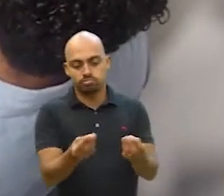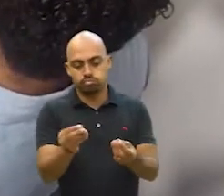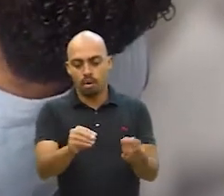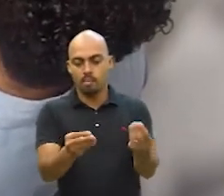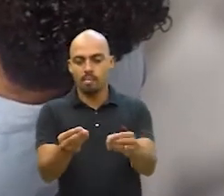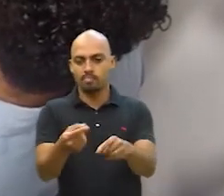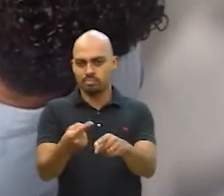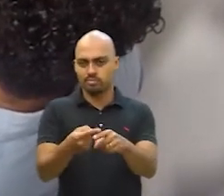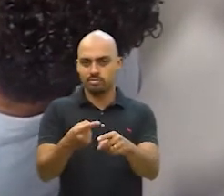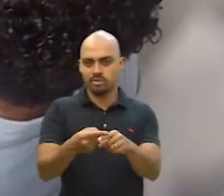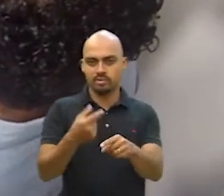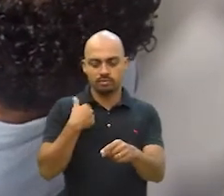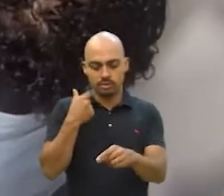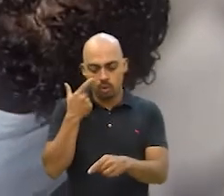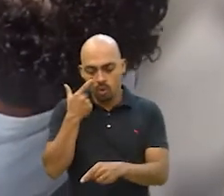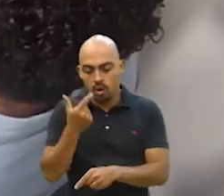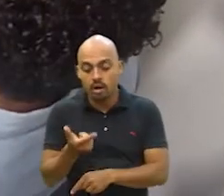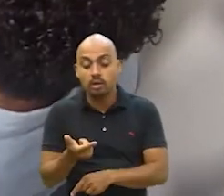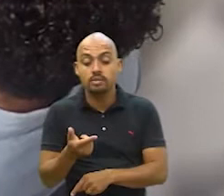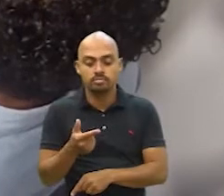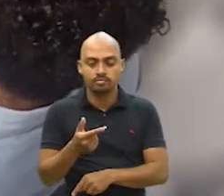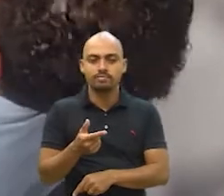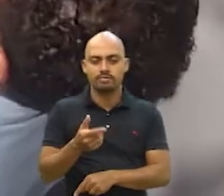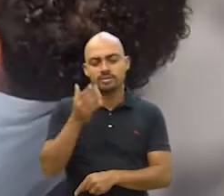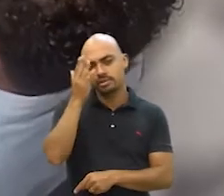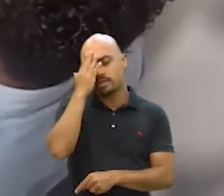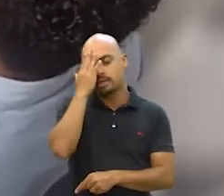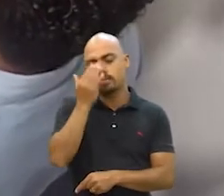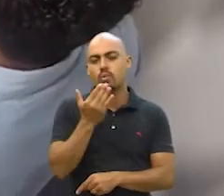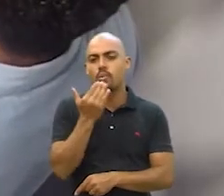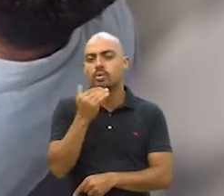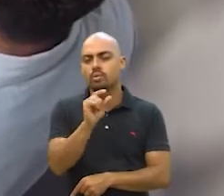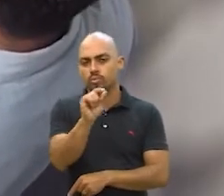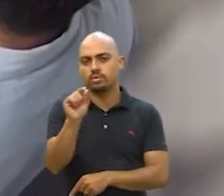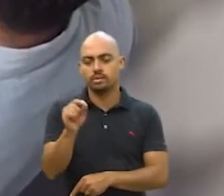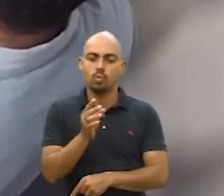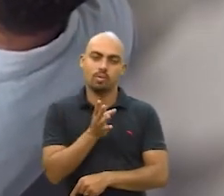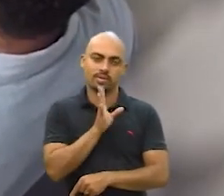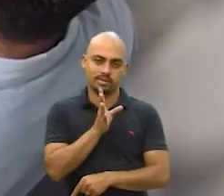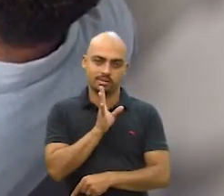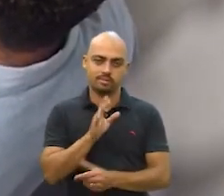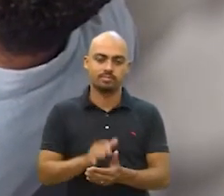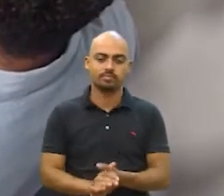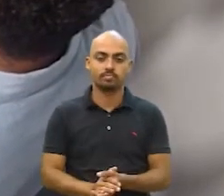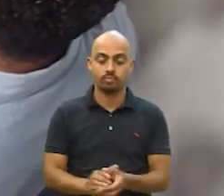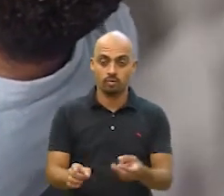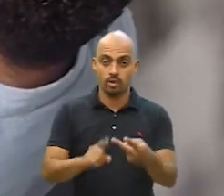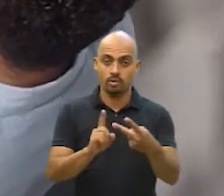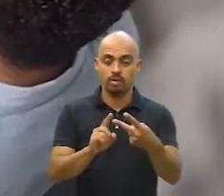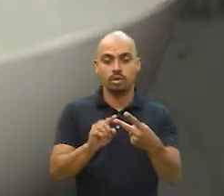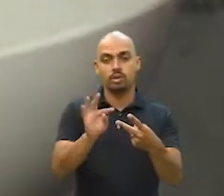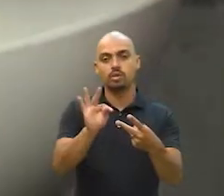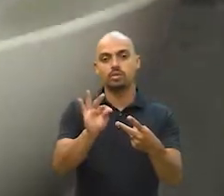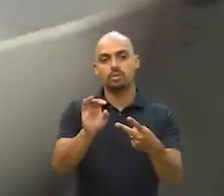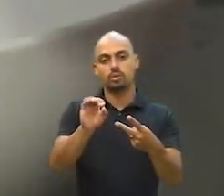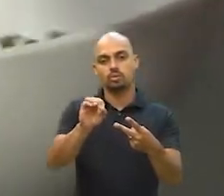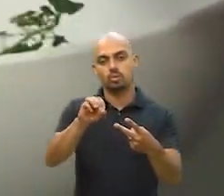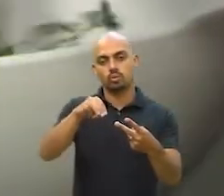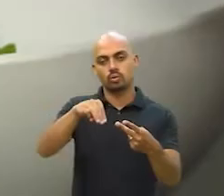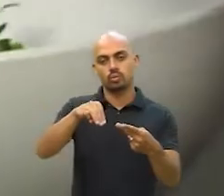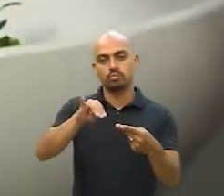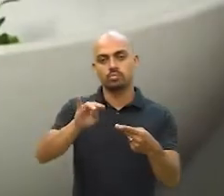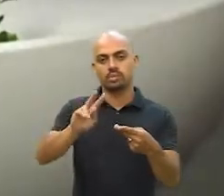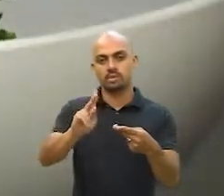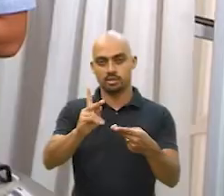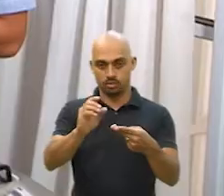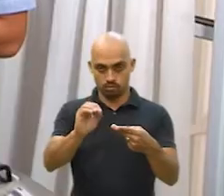Você sabe, você vê o tempero, você sabe o que você tá comendo, sabe? Perfeito. Um tomilho fresco. A mesma coisa o tomilho. A mesma